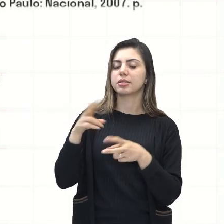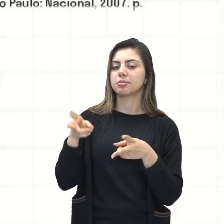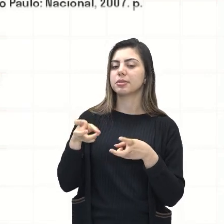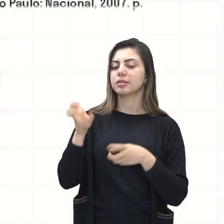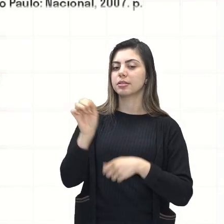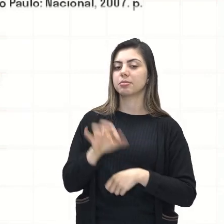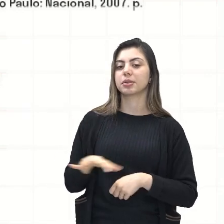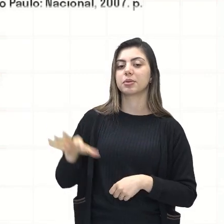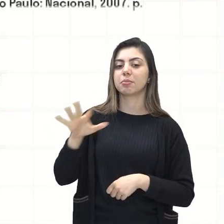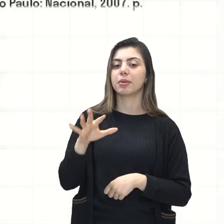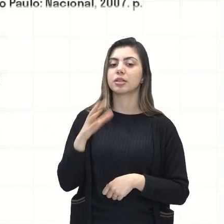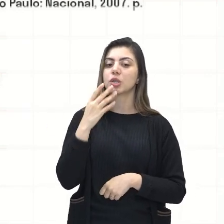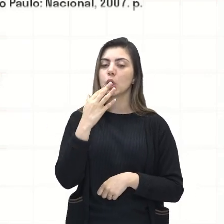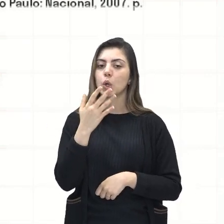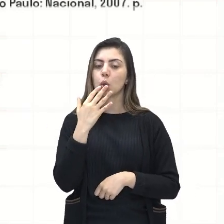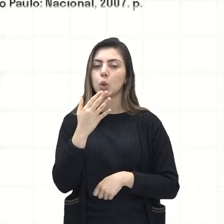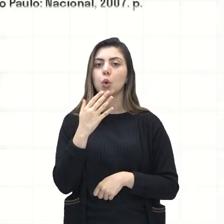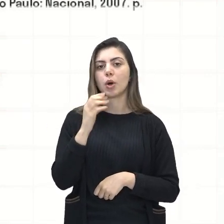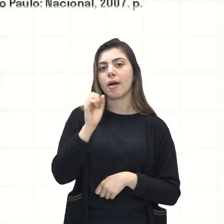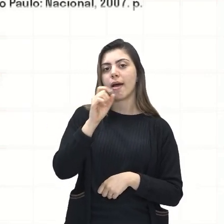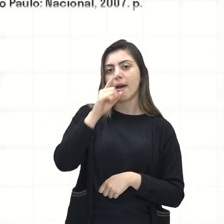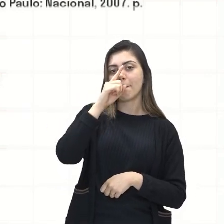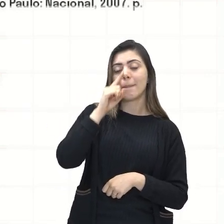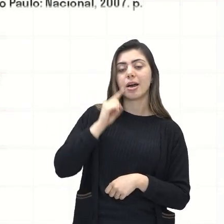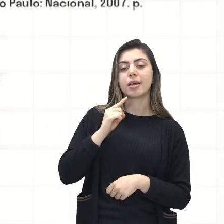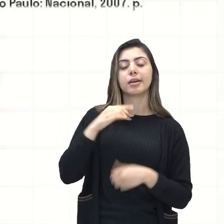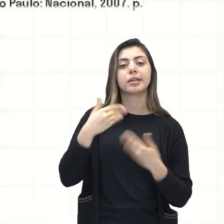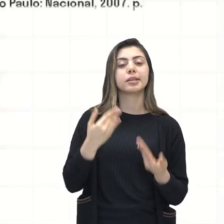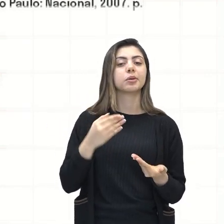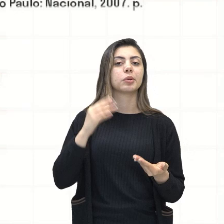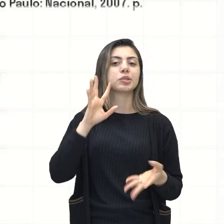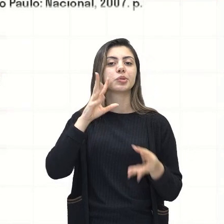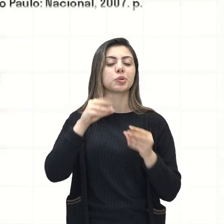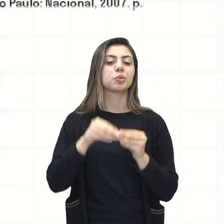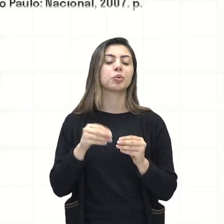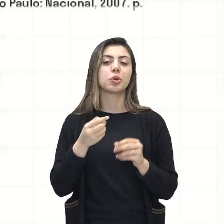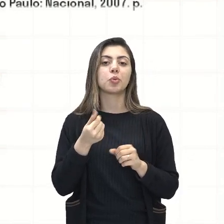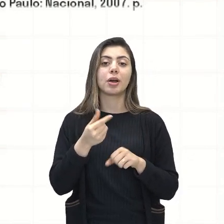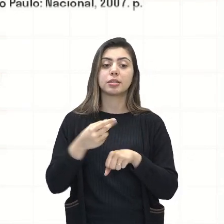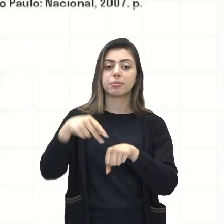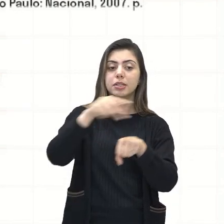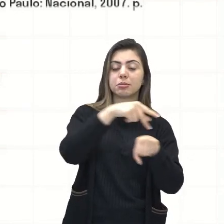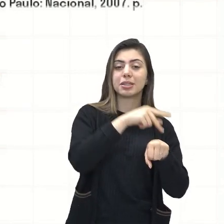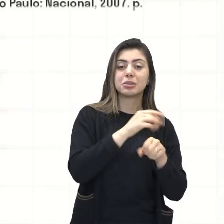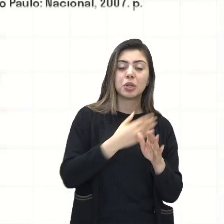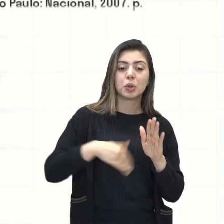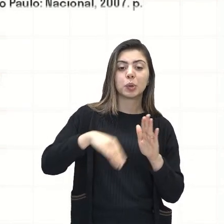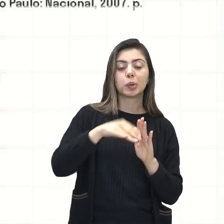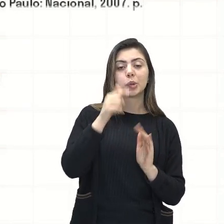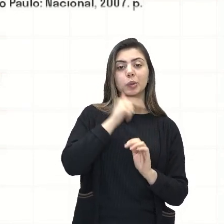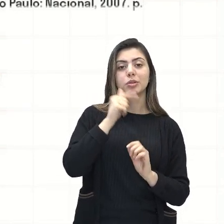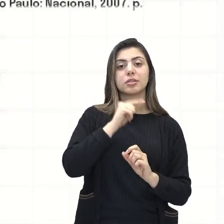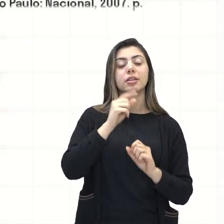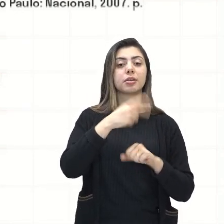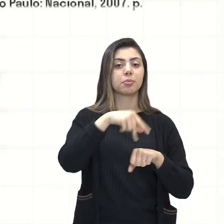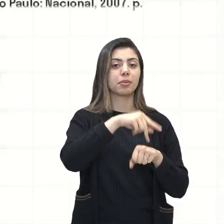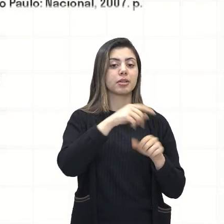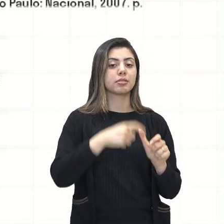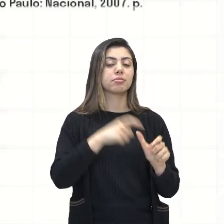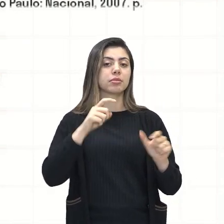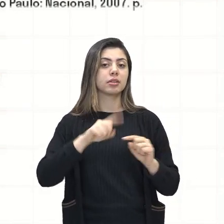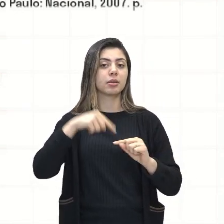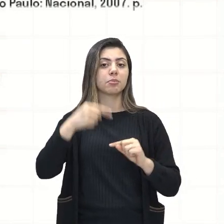mapa está pintado quase todo de amarelo. Então, isso significa dizer que quase todos os países conseguiram seu processo de independência